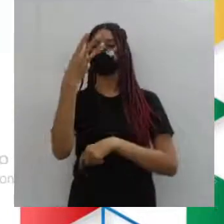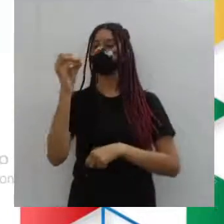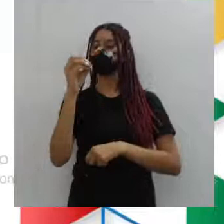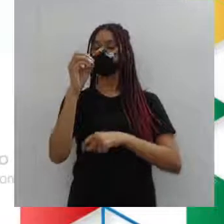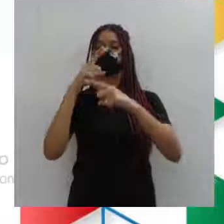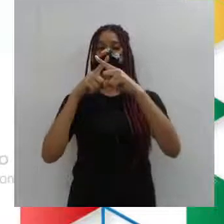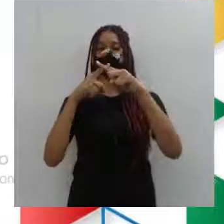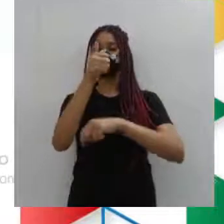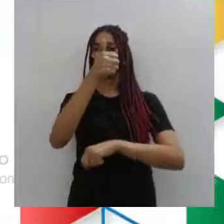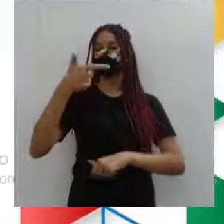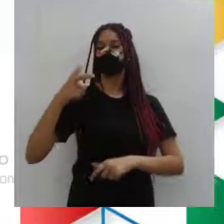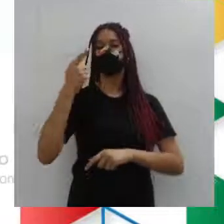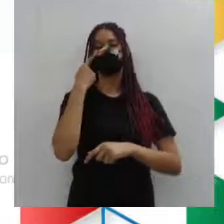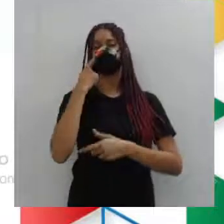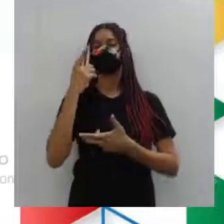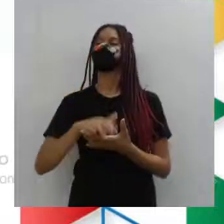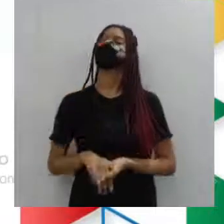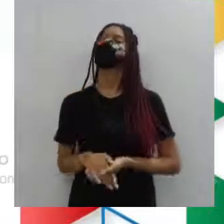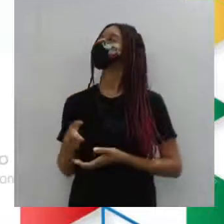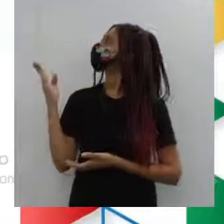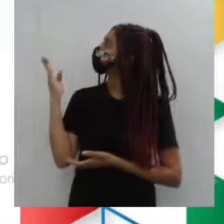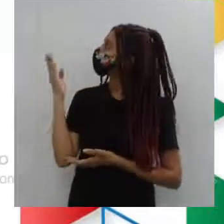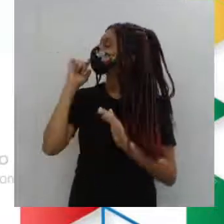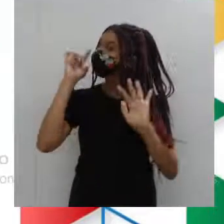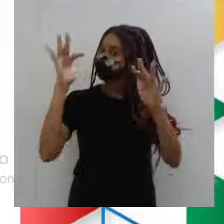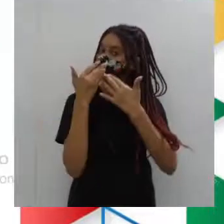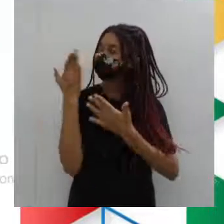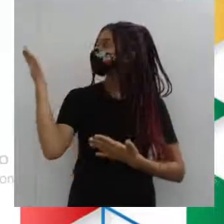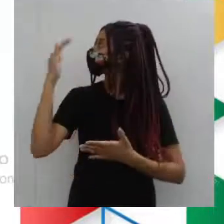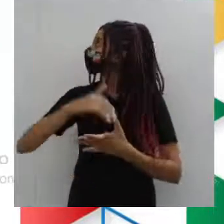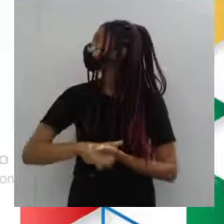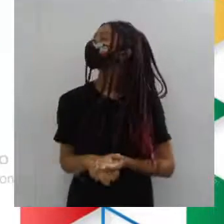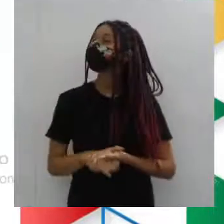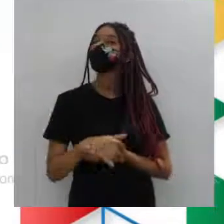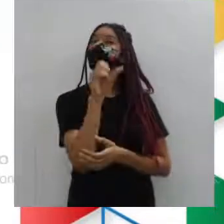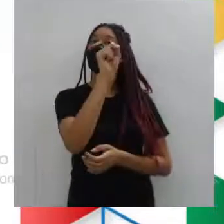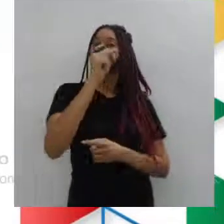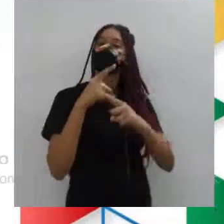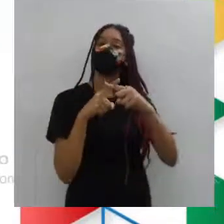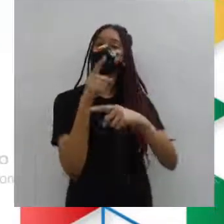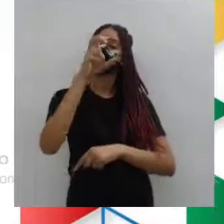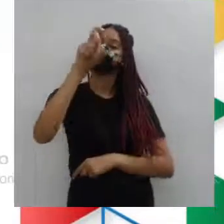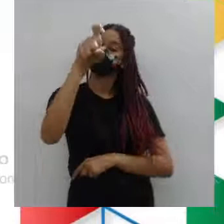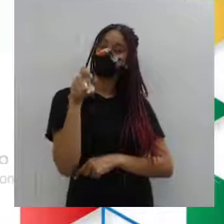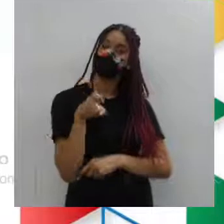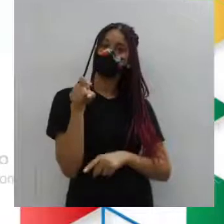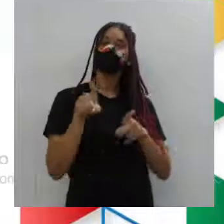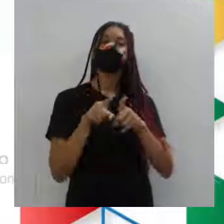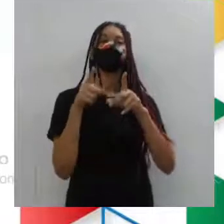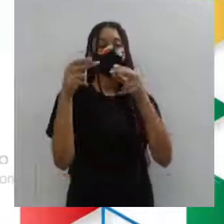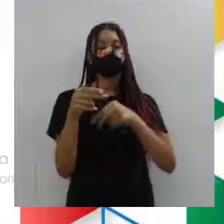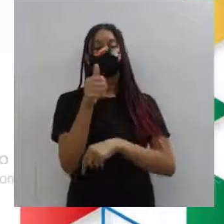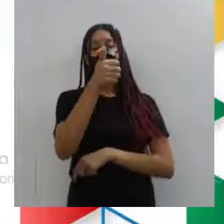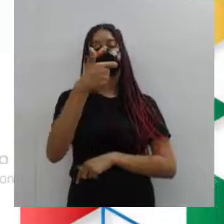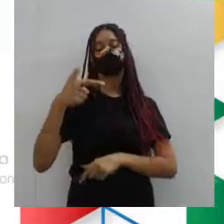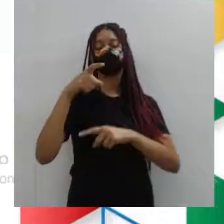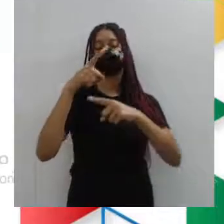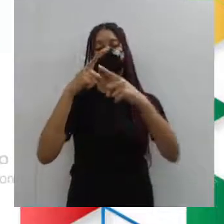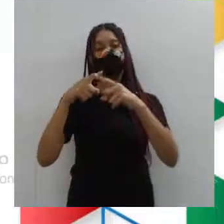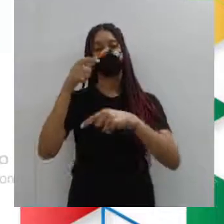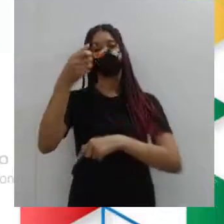gente usasse isso como referência, ó. Presta bem atenção. 8 vezes x igual a 12 vezes 30. 8x